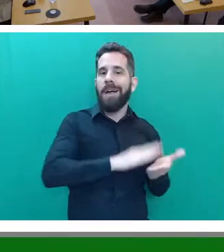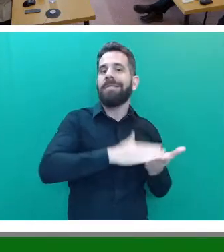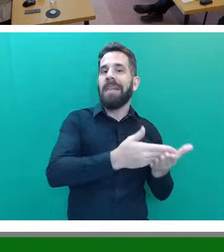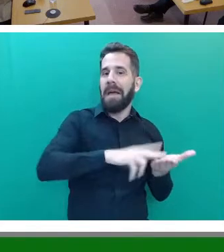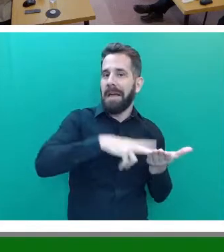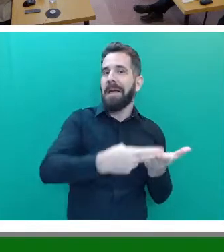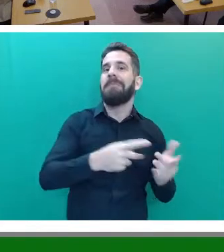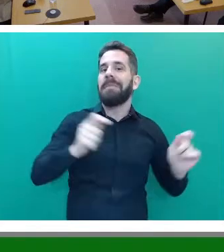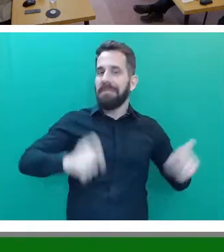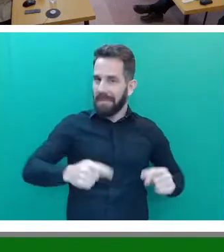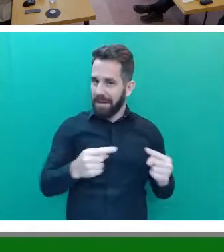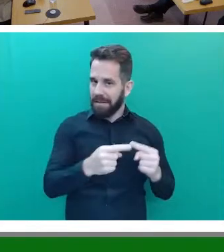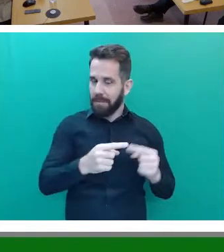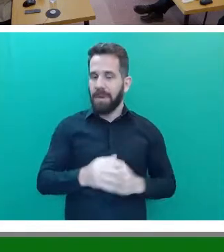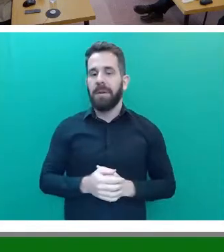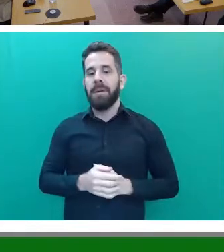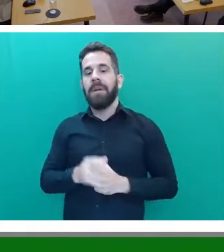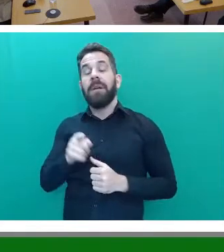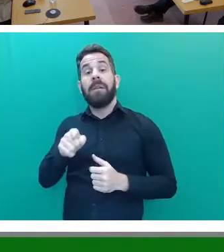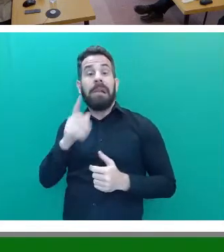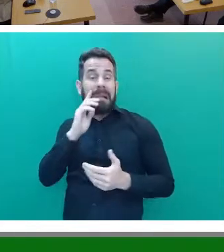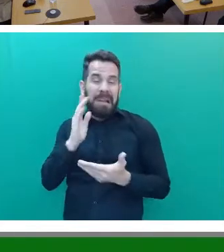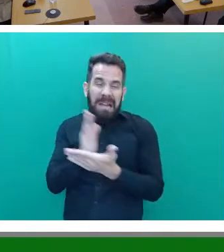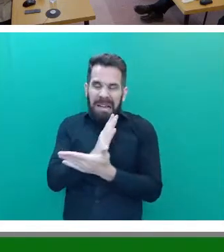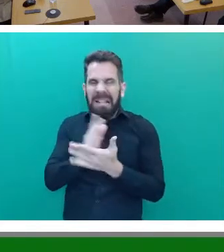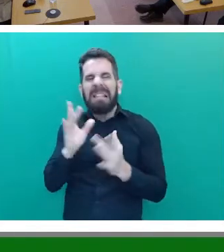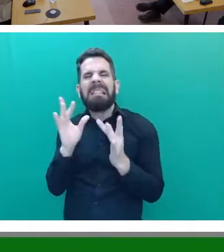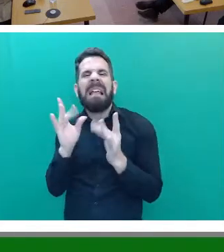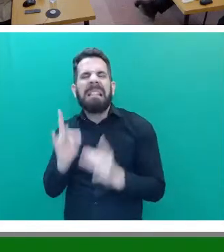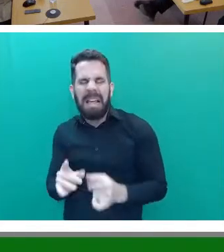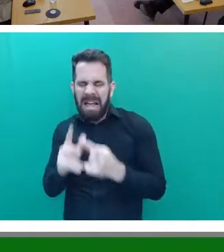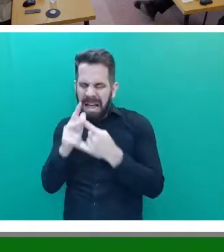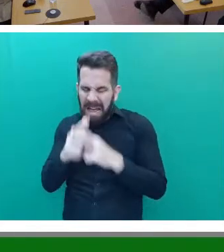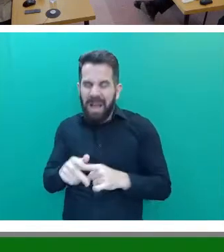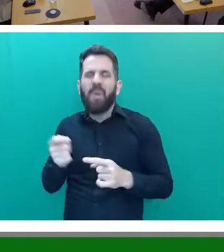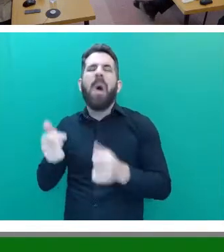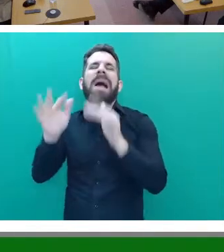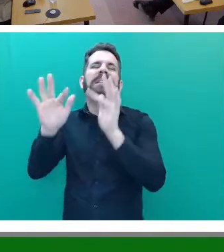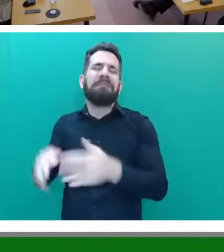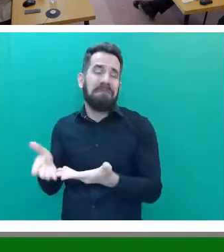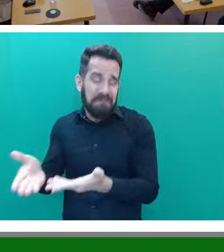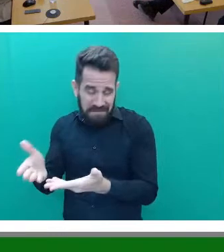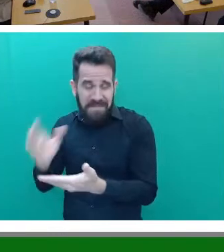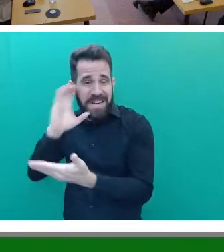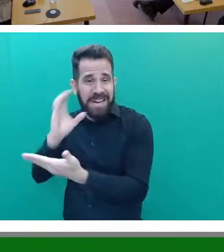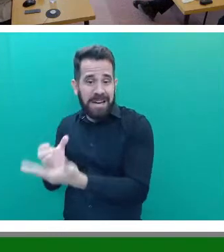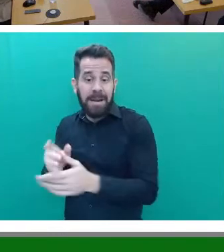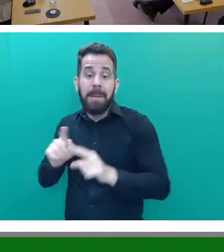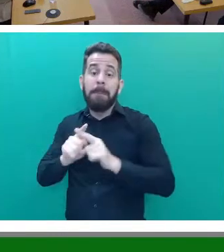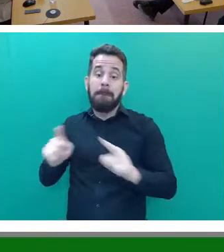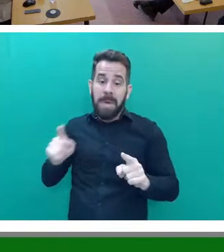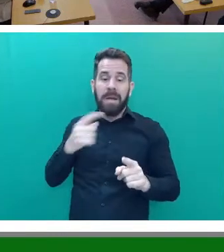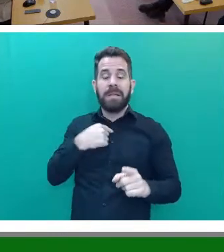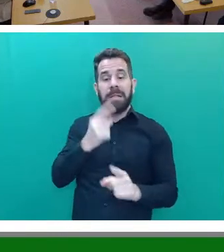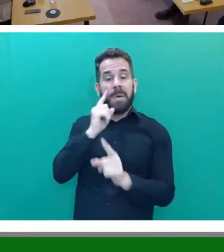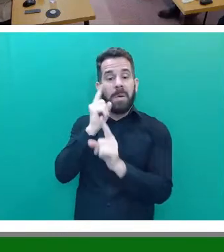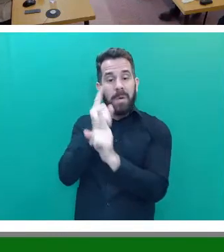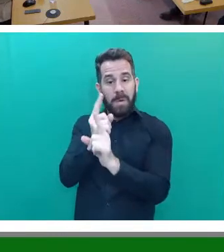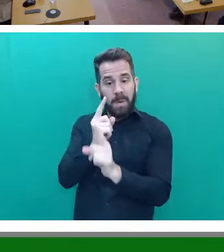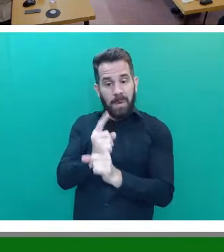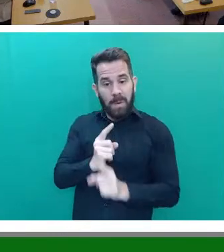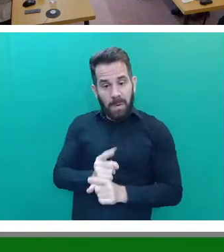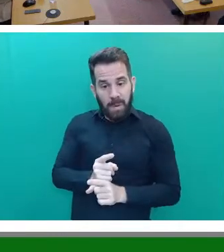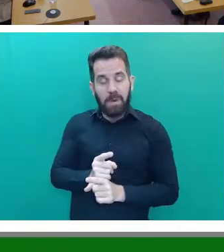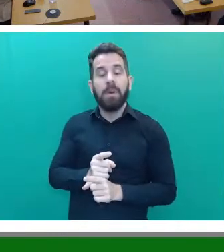né? Pequenos detalhes que vão ser organizados, e constatar que a longa conversa resultou em apontamentos que